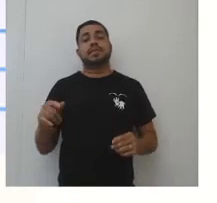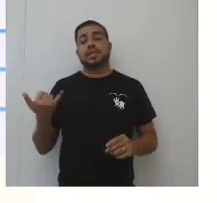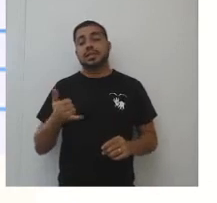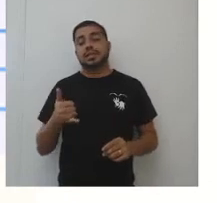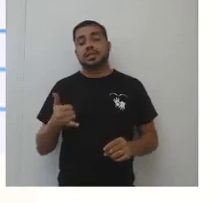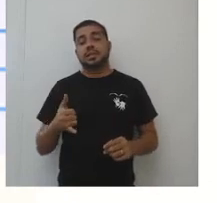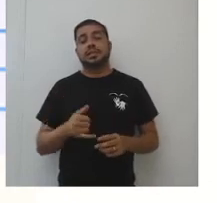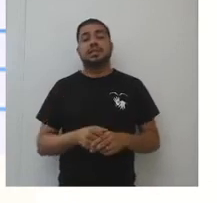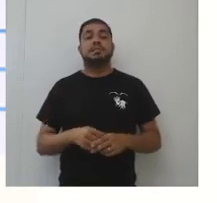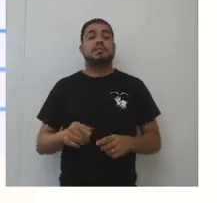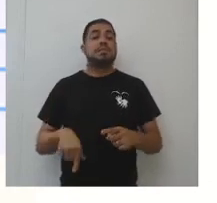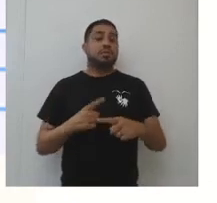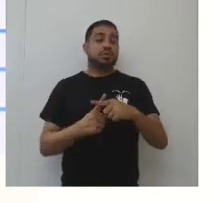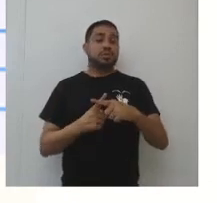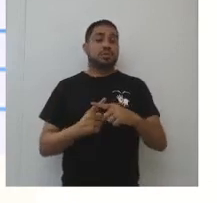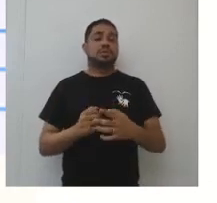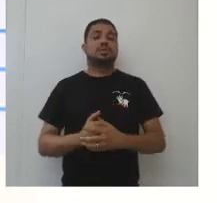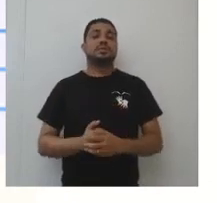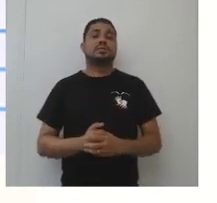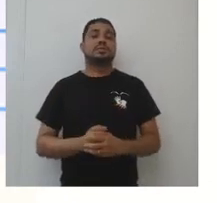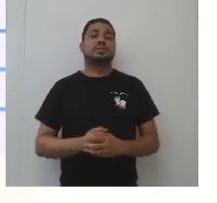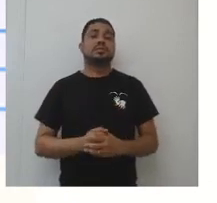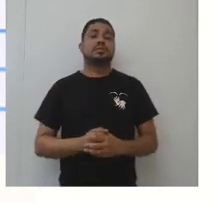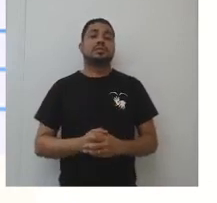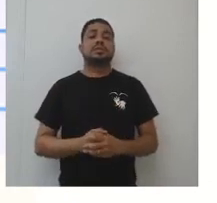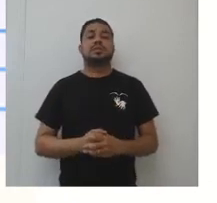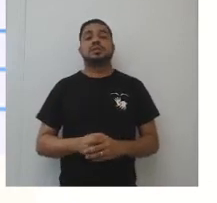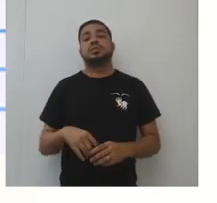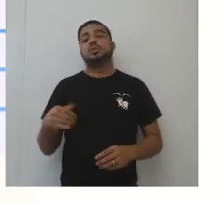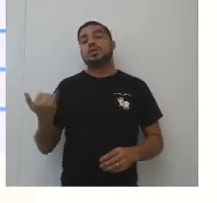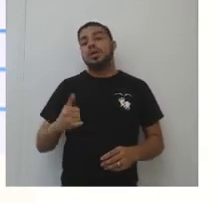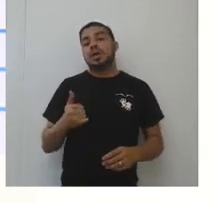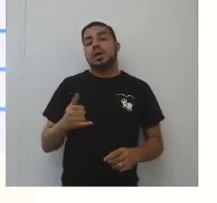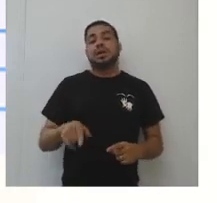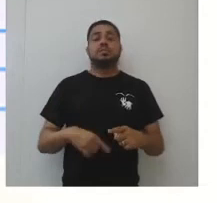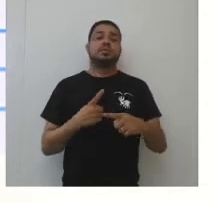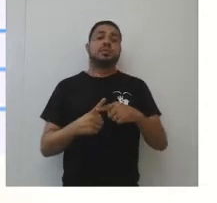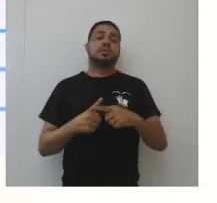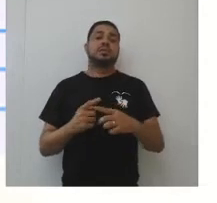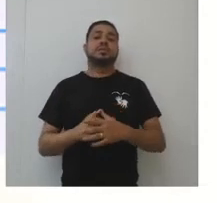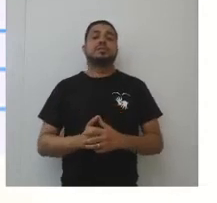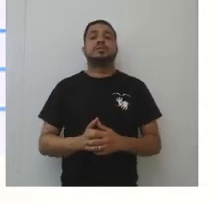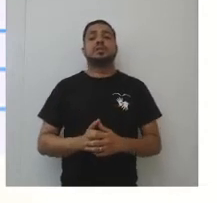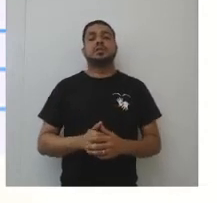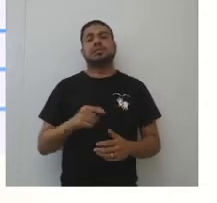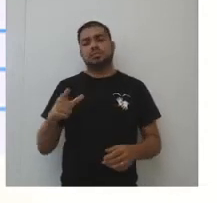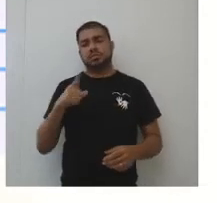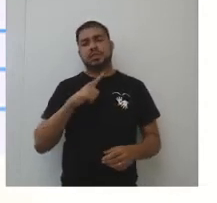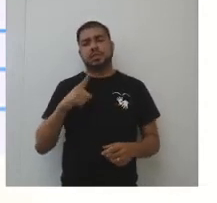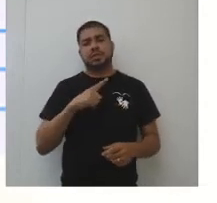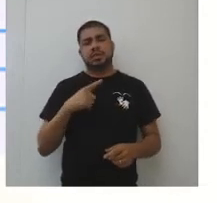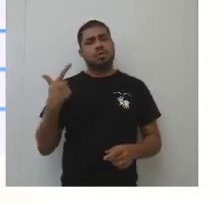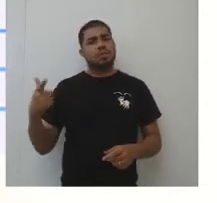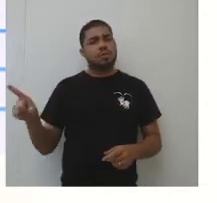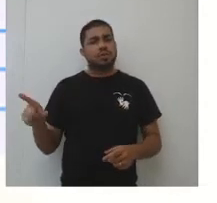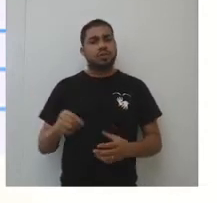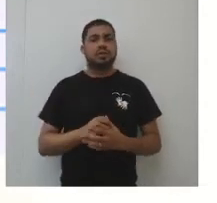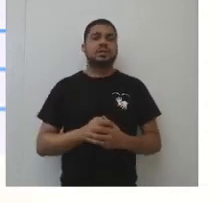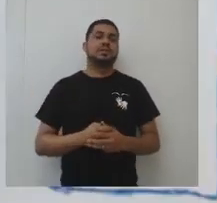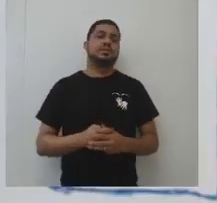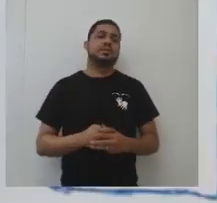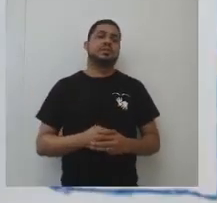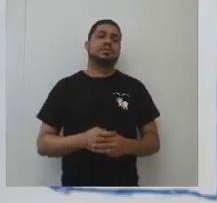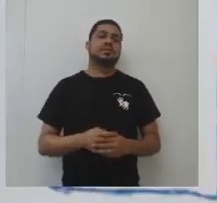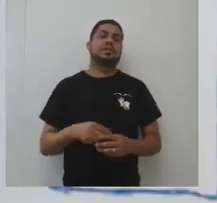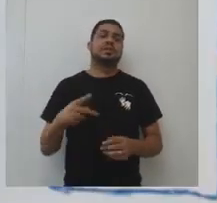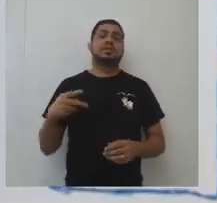eletrizada positivamente, com carga positiva. E tu tens aqui uma outra placa